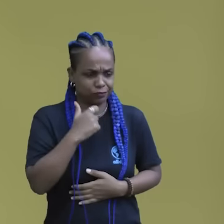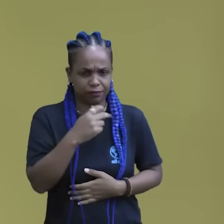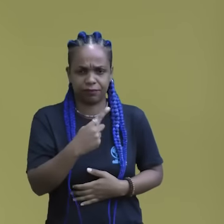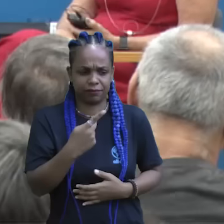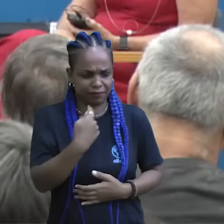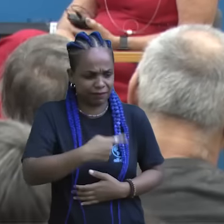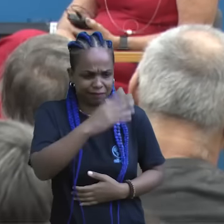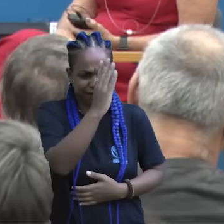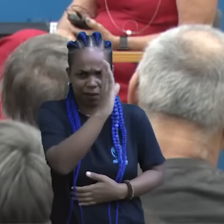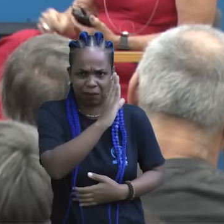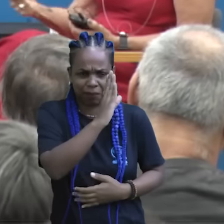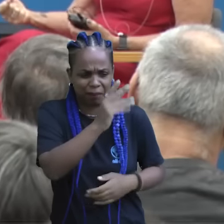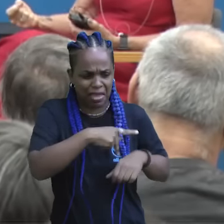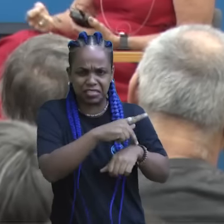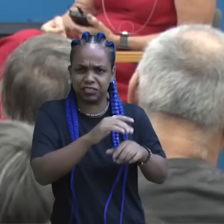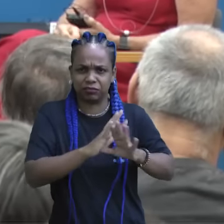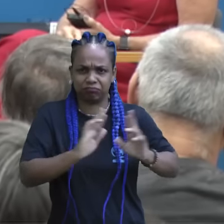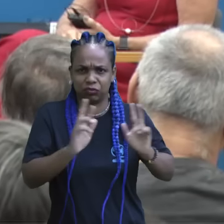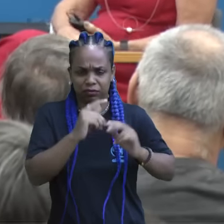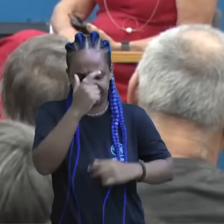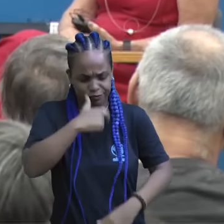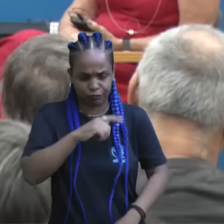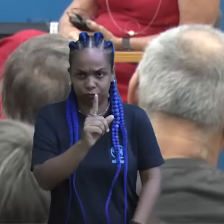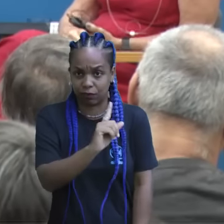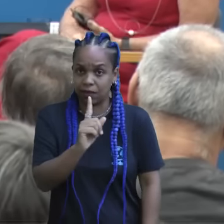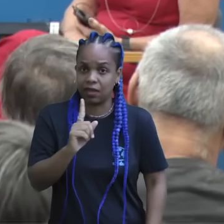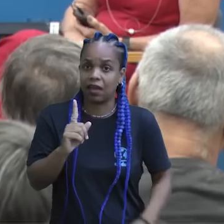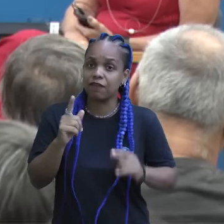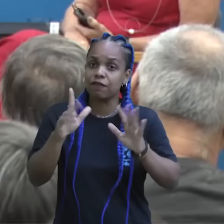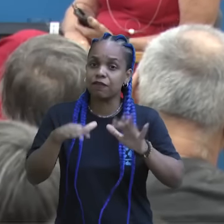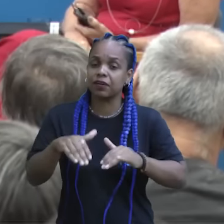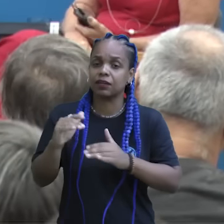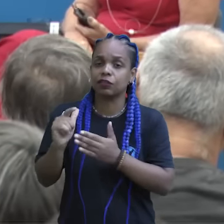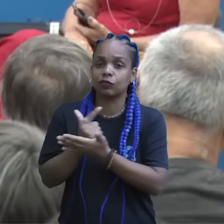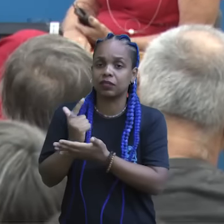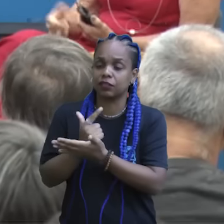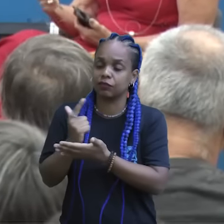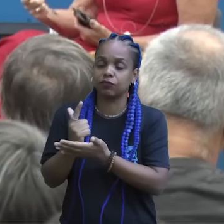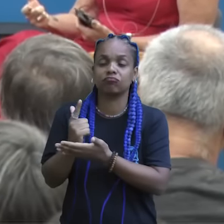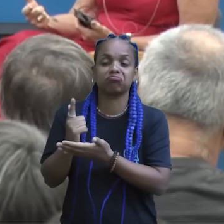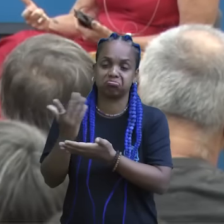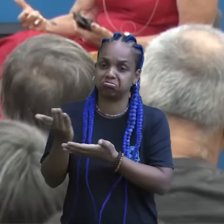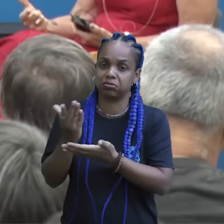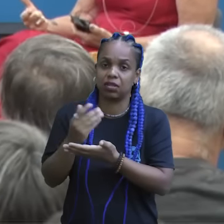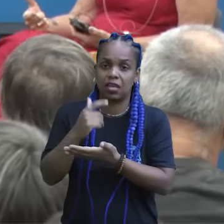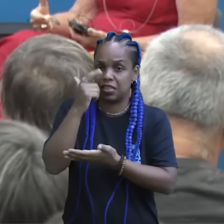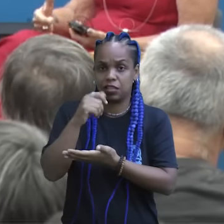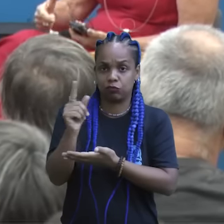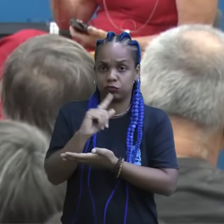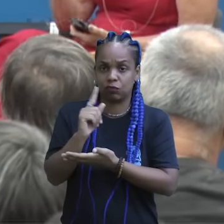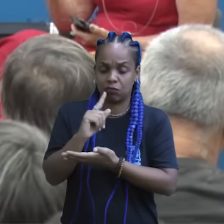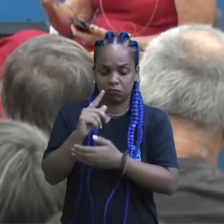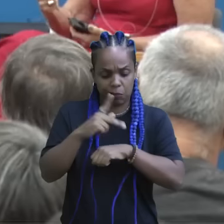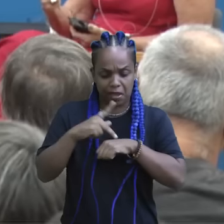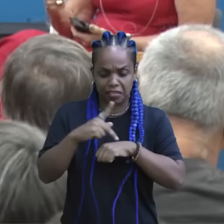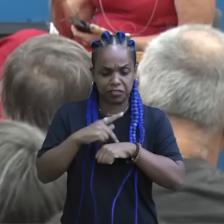nacionalista. E aí nós continuamos a conversa, e aí pensamos, ora,